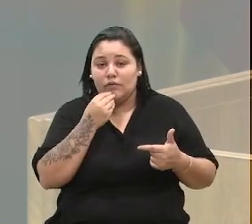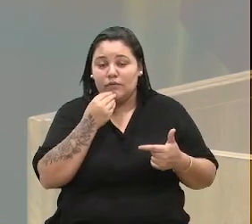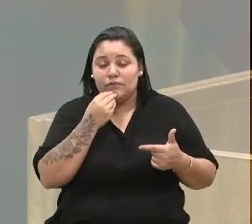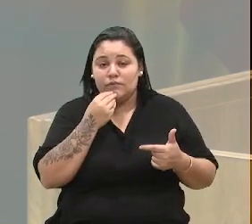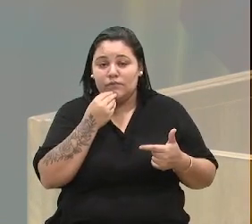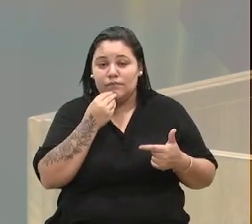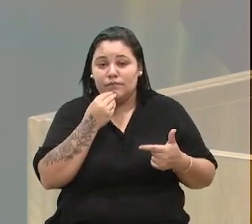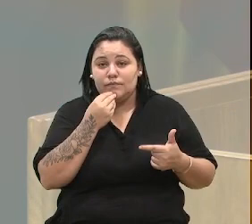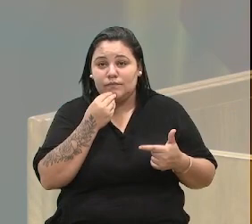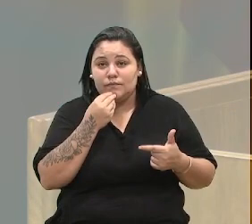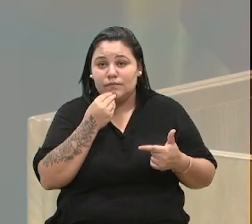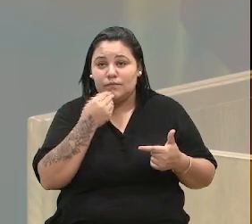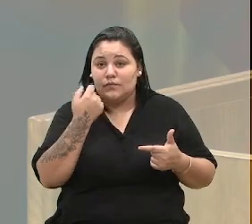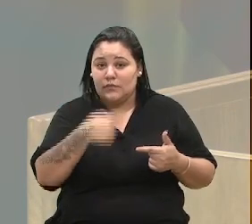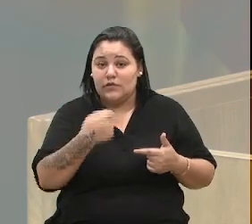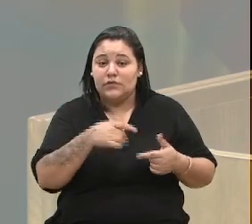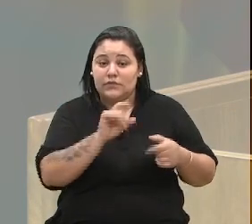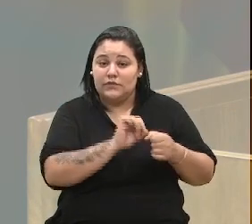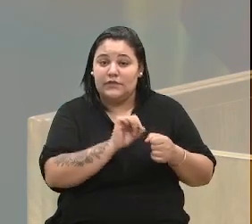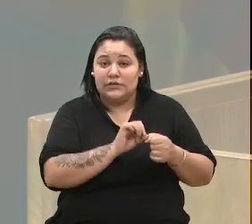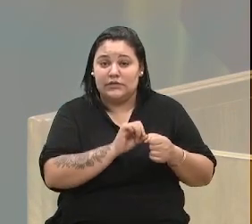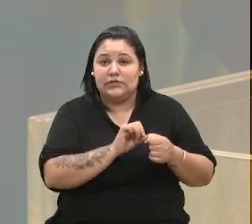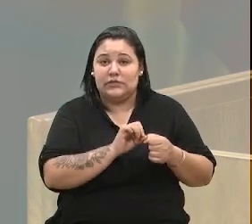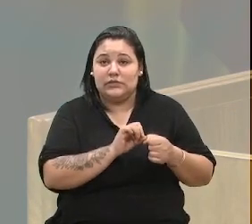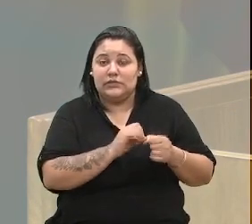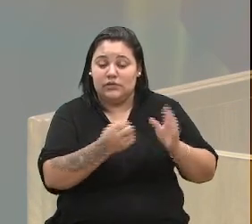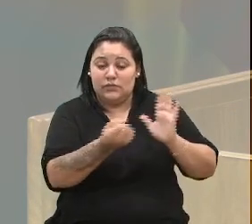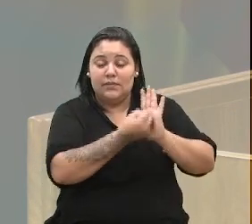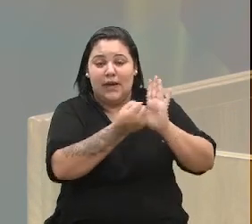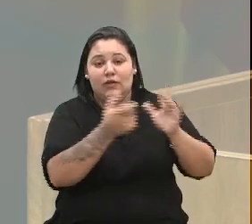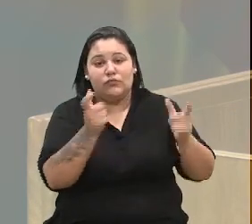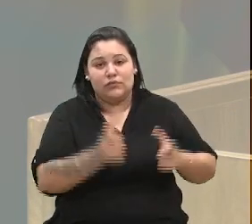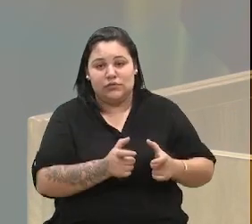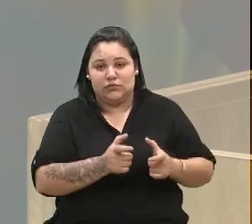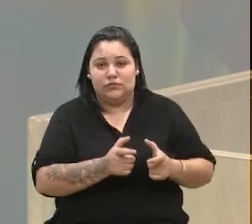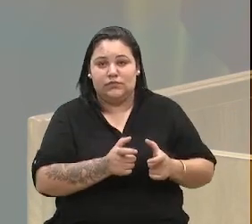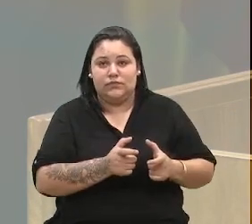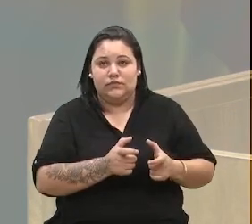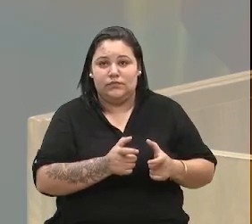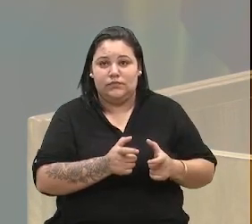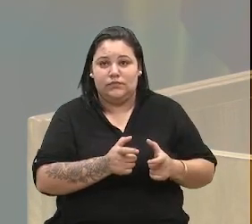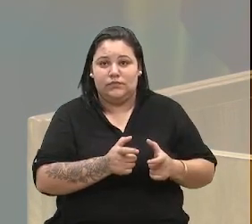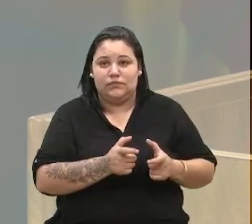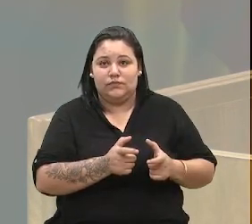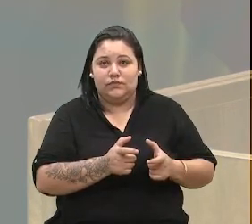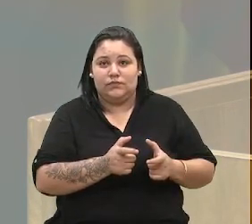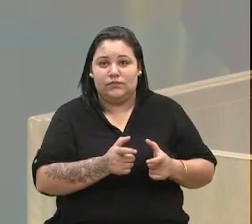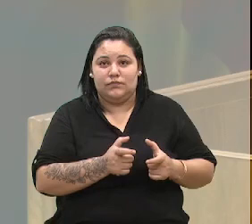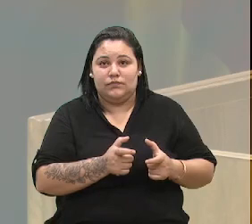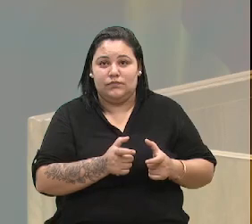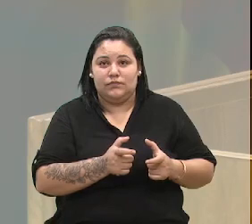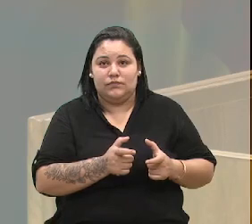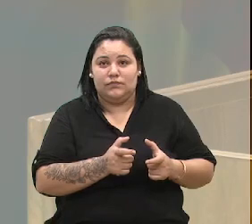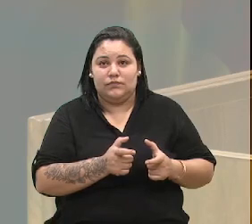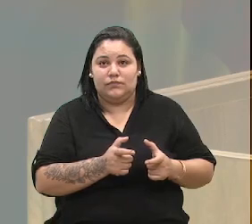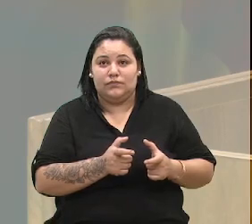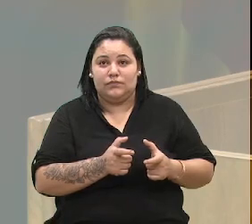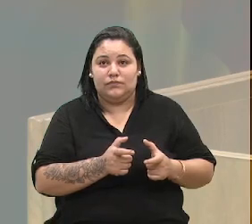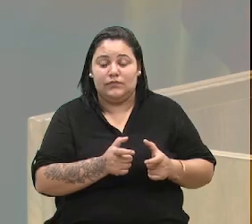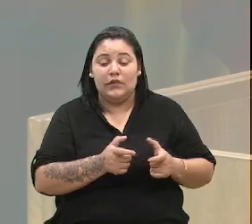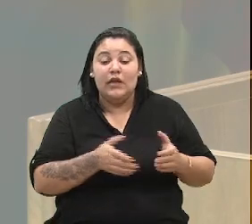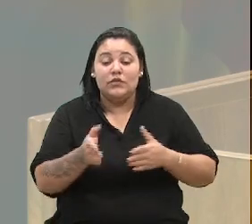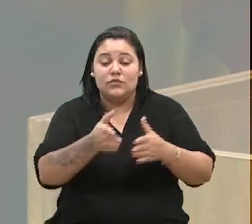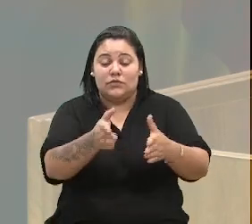possível, também fazer com que se tenha um impacto menor nessas vias que sofreram essas intervenções que novamente